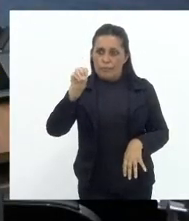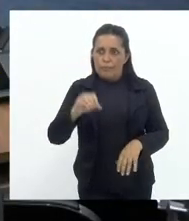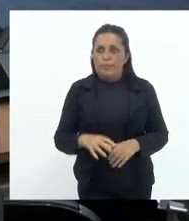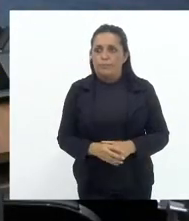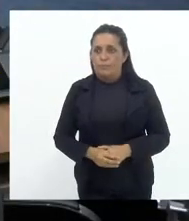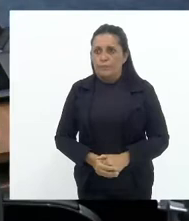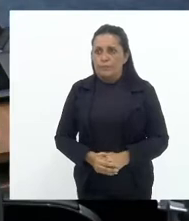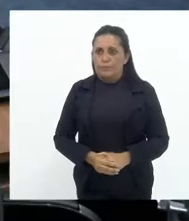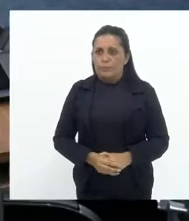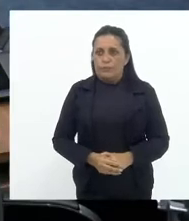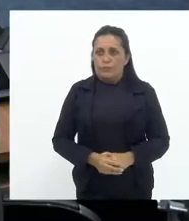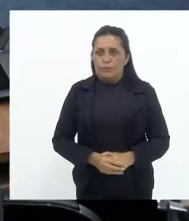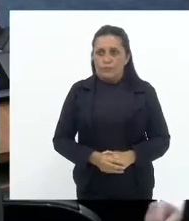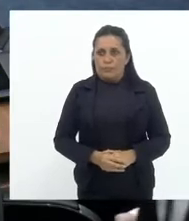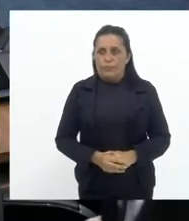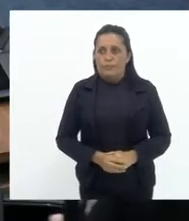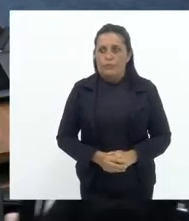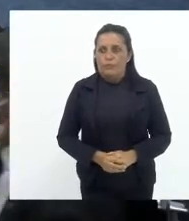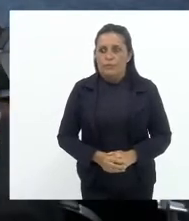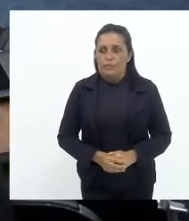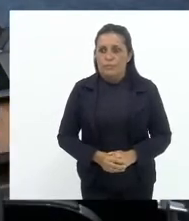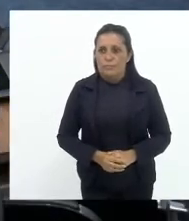o horário